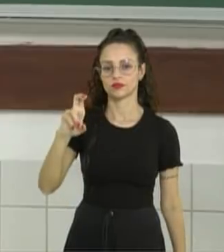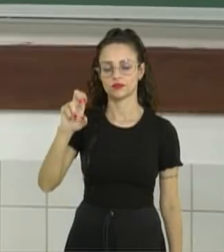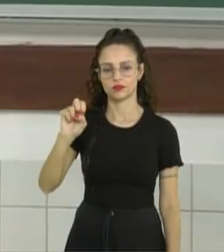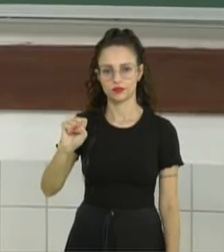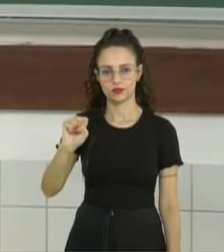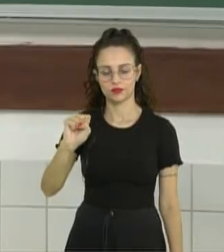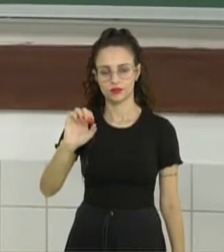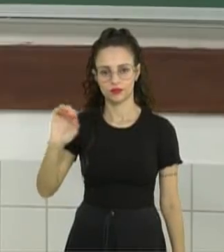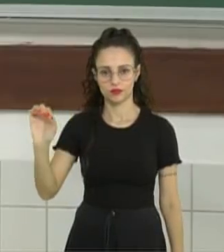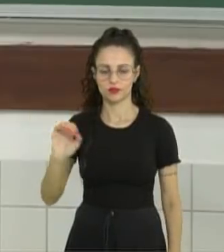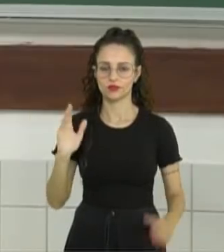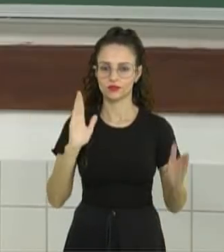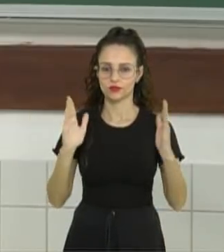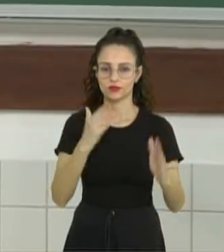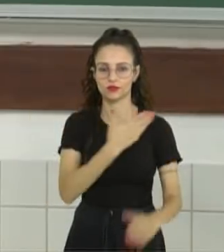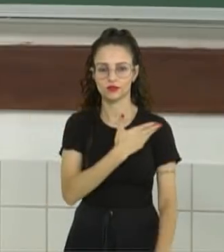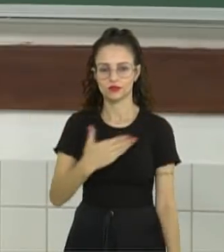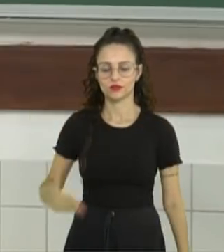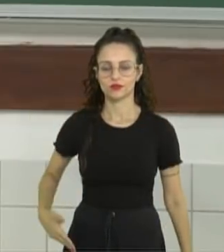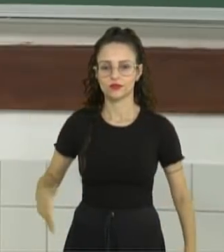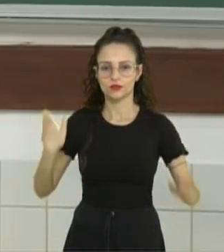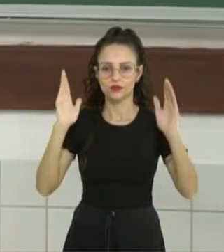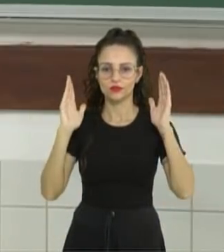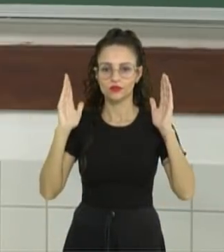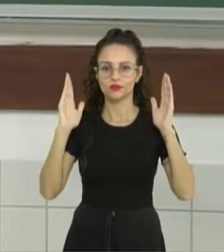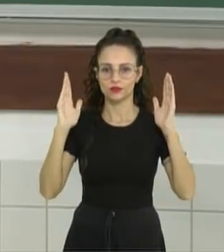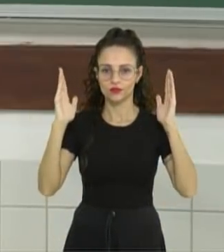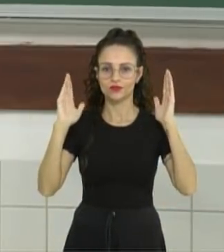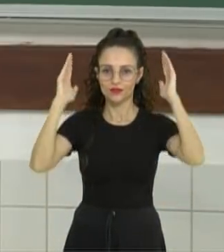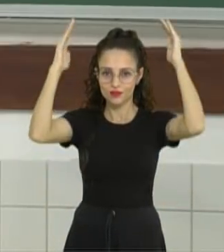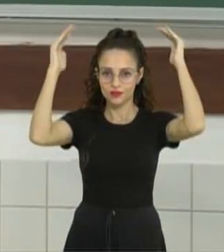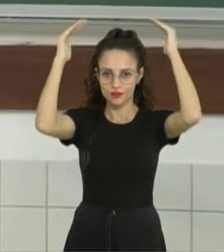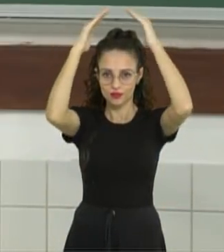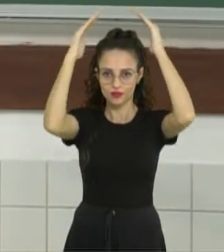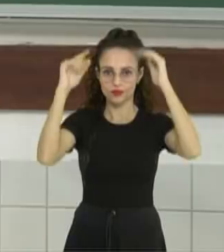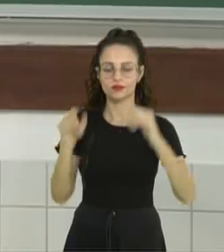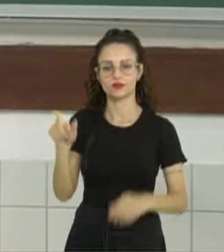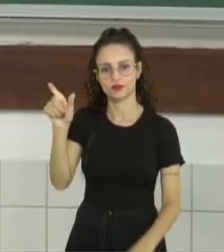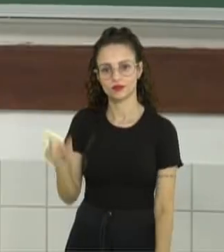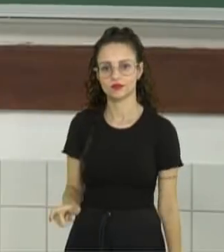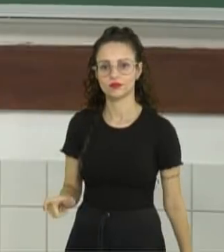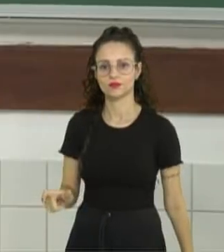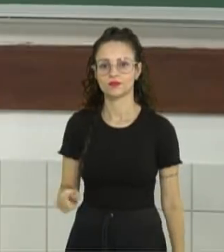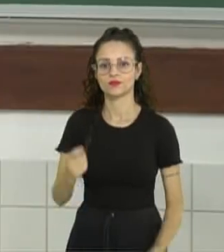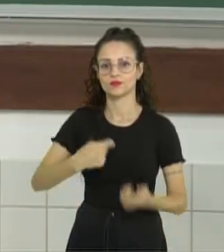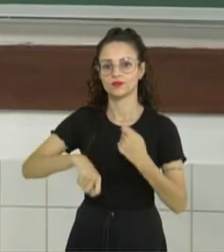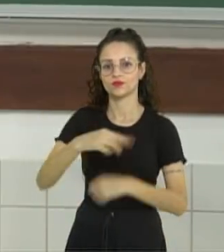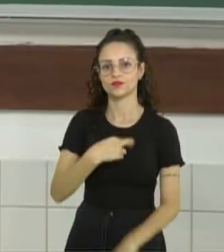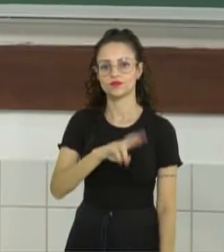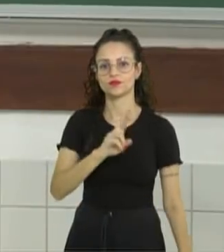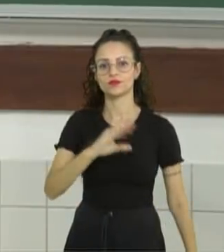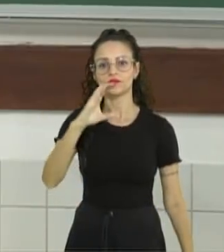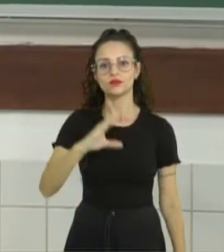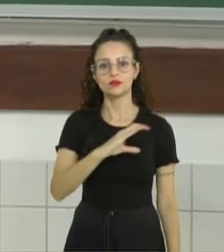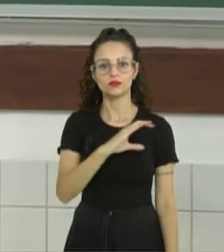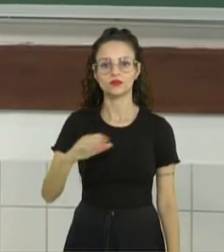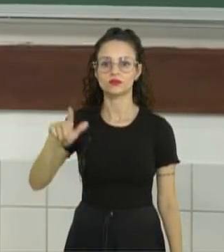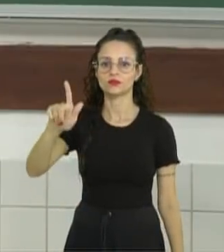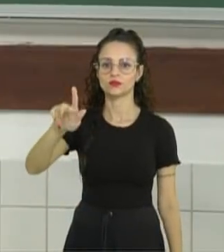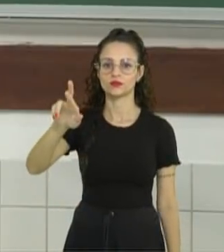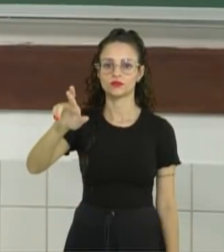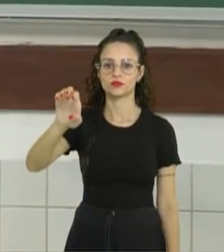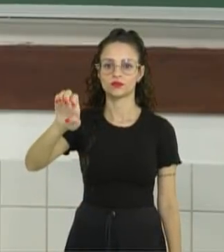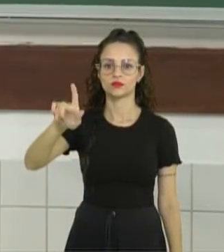1582, durante o governo do Papa, durante o seu papado, né, a sua administração da religião cristã, Gregório, por isso